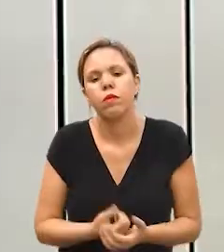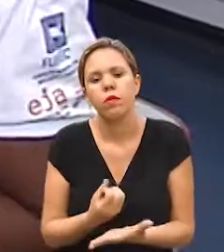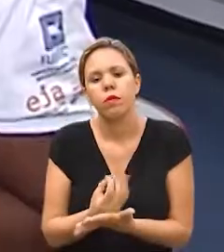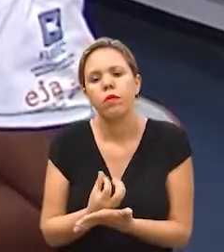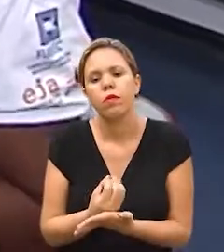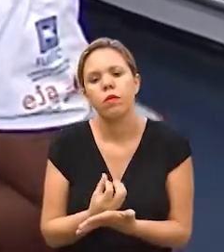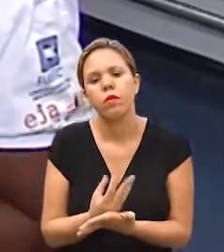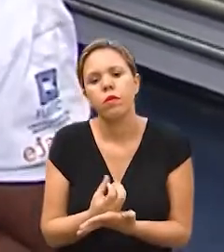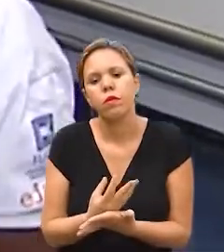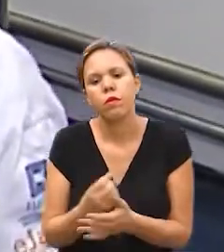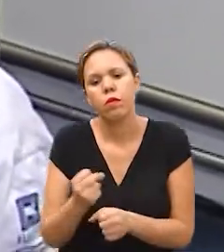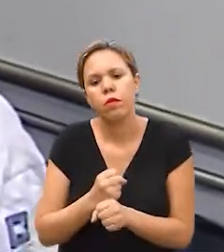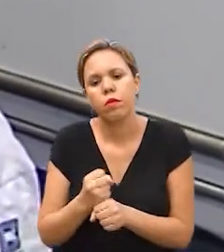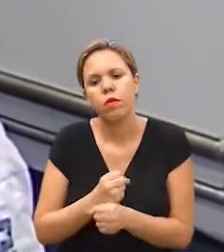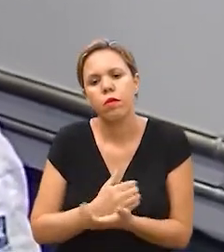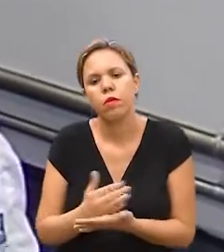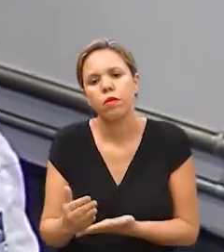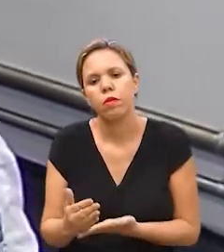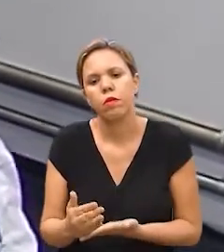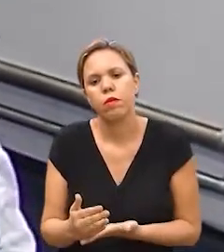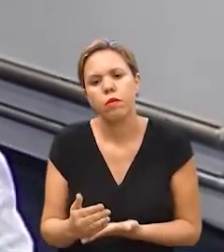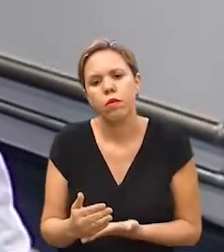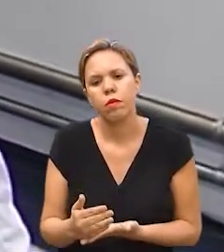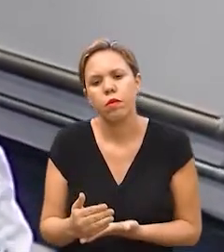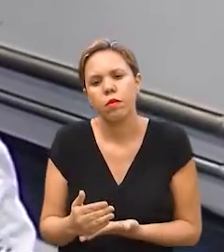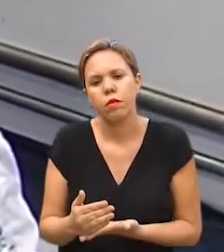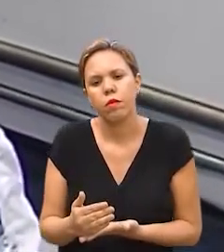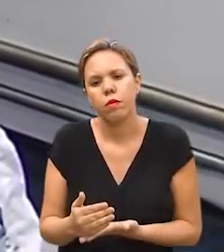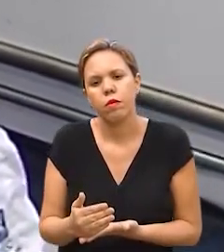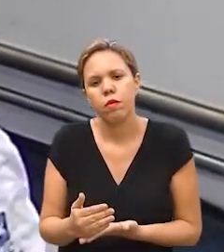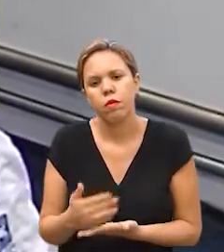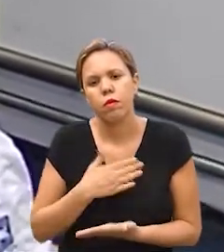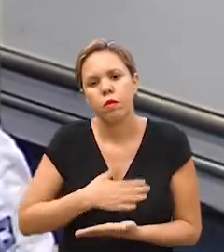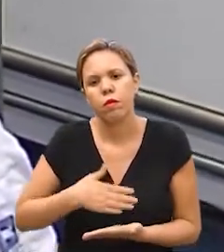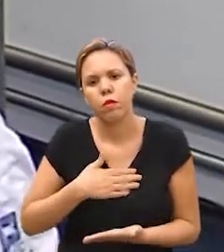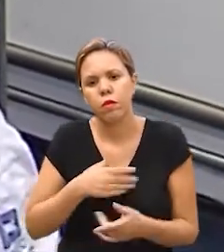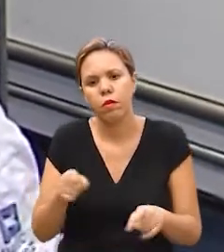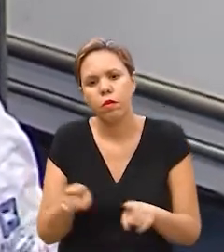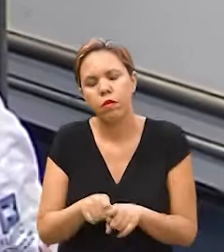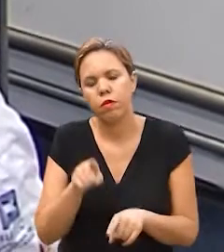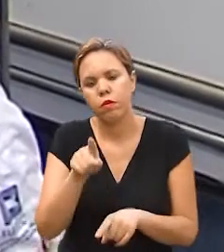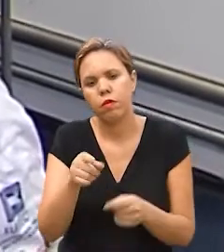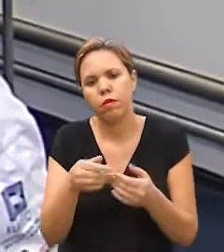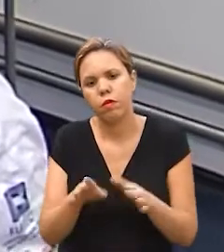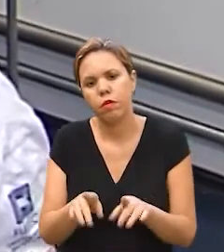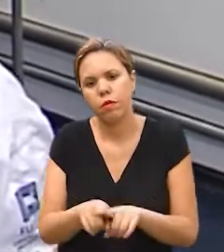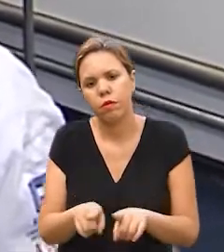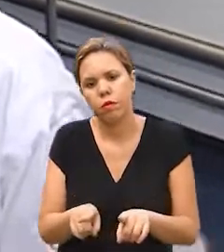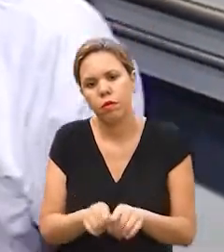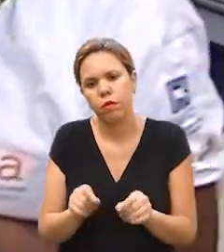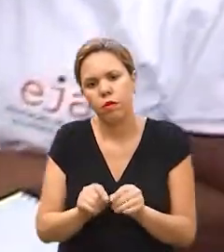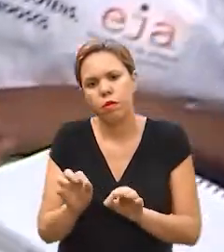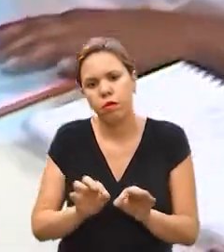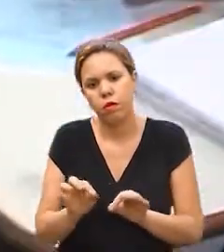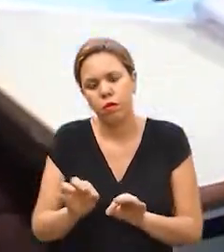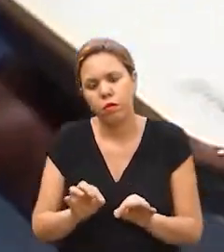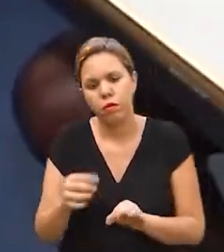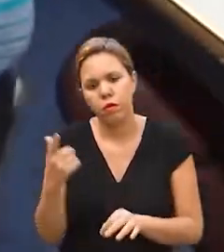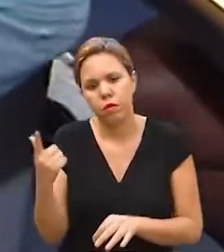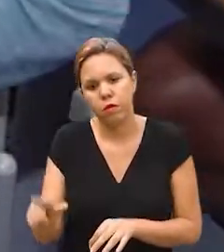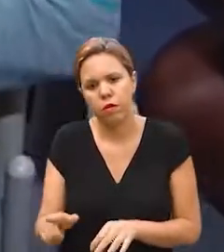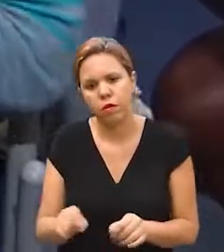de alfabetização dos anos iniciais. E aí eu gostaria também, se você me permitir, de fazer uma